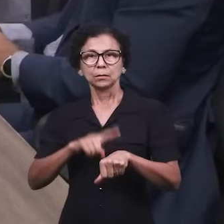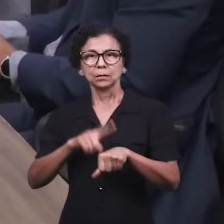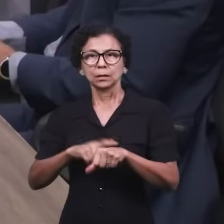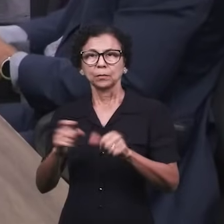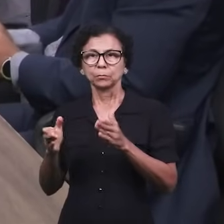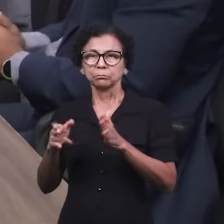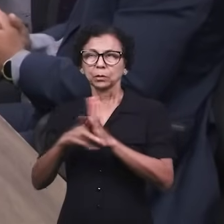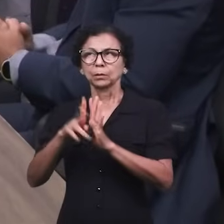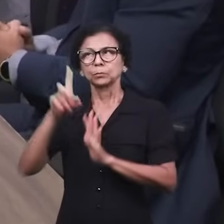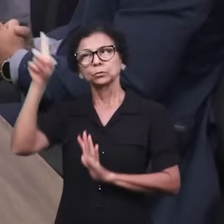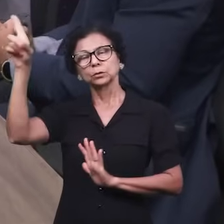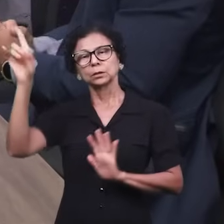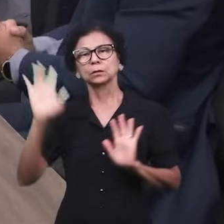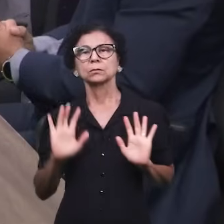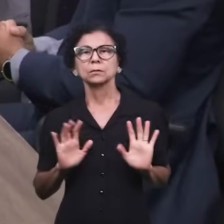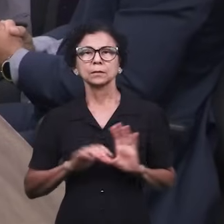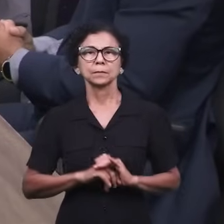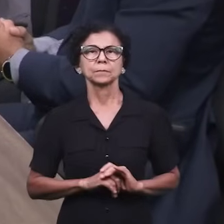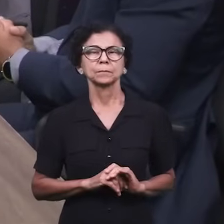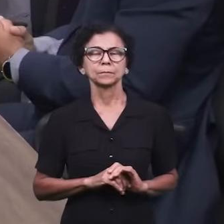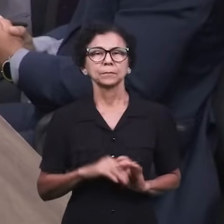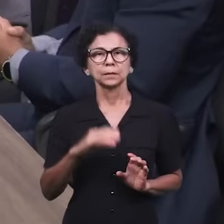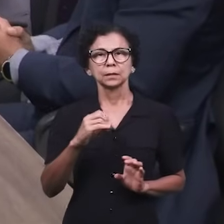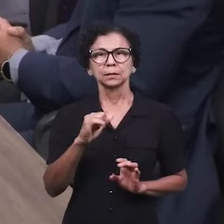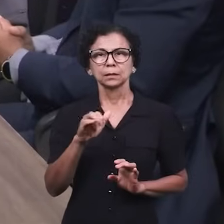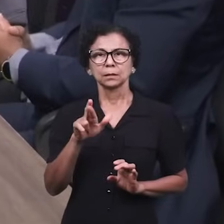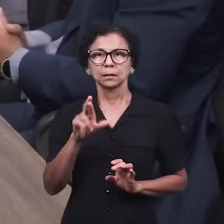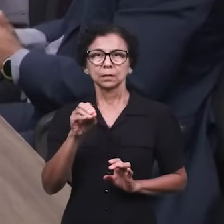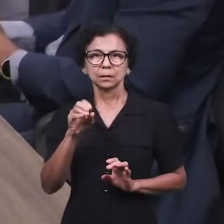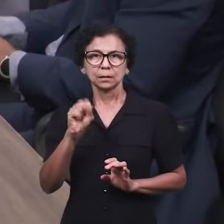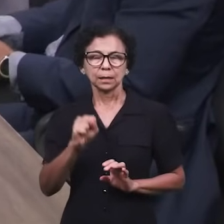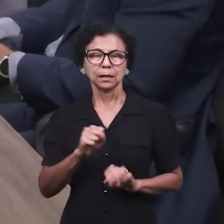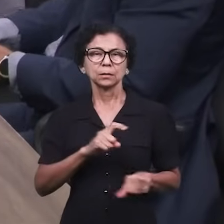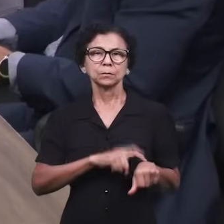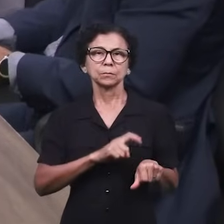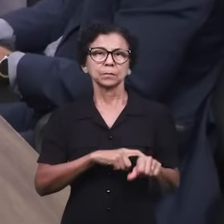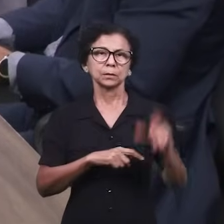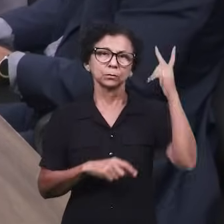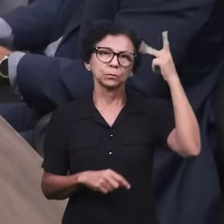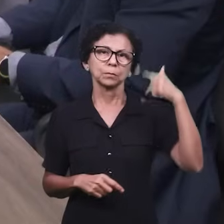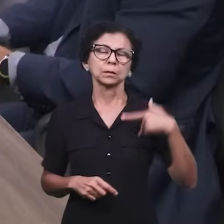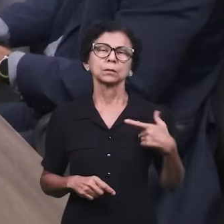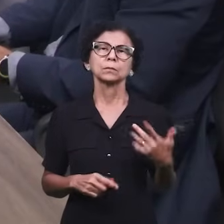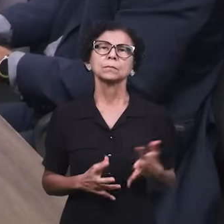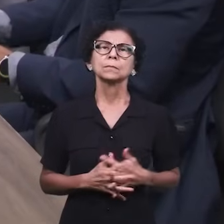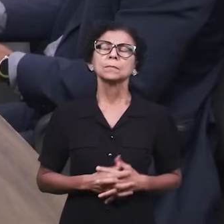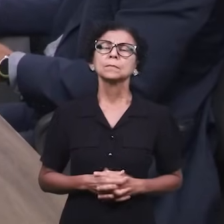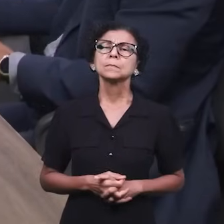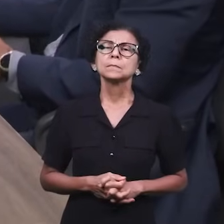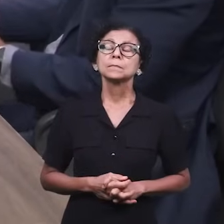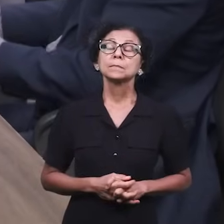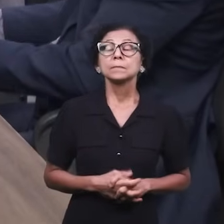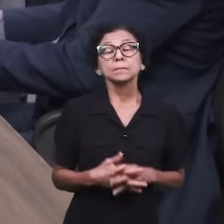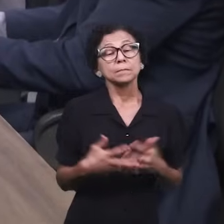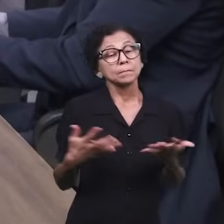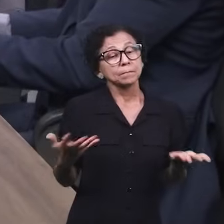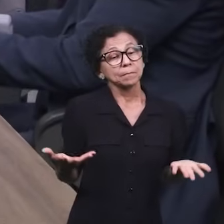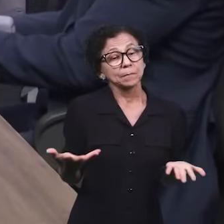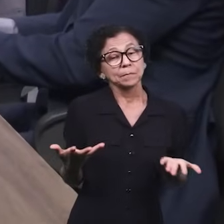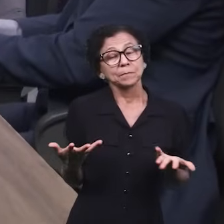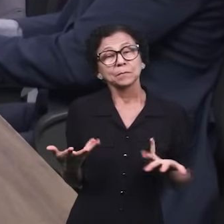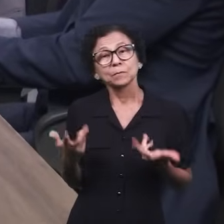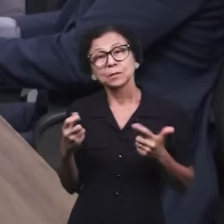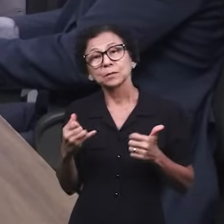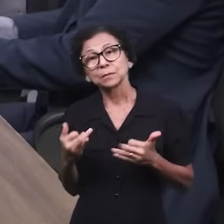tudo é possível. É verdade, verdade. A gente vê inúmeros exemplos da palavra dessas ações que não